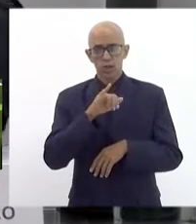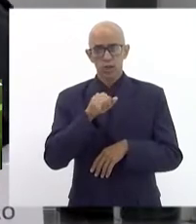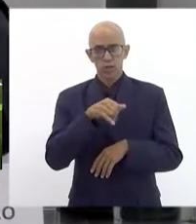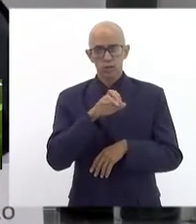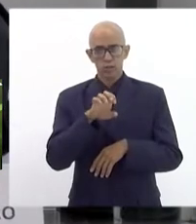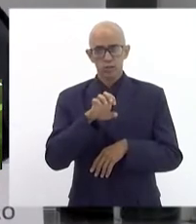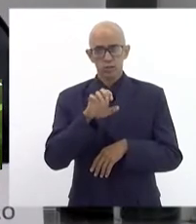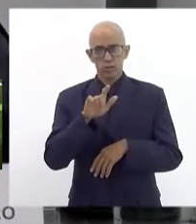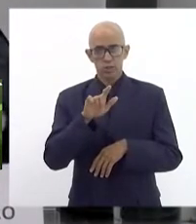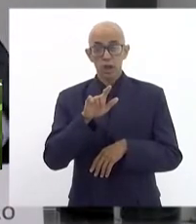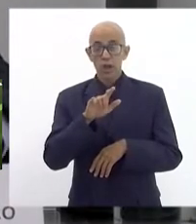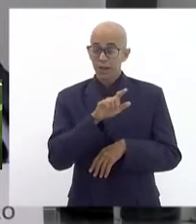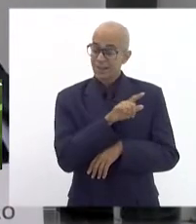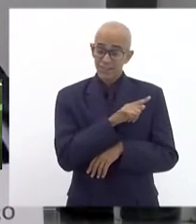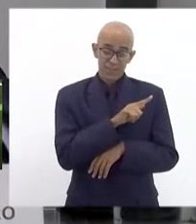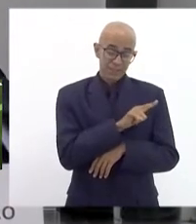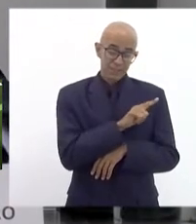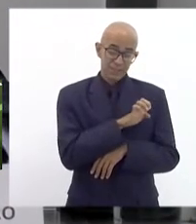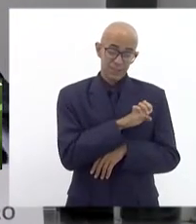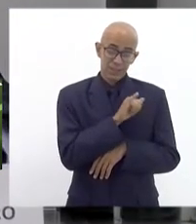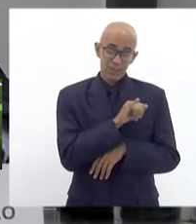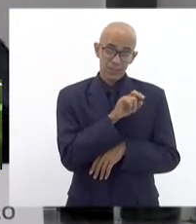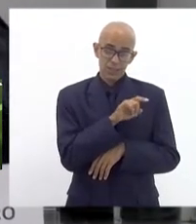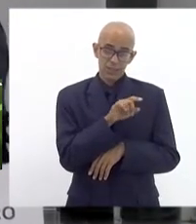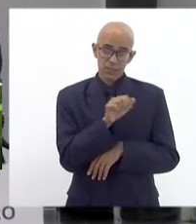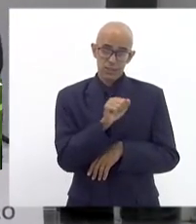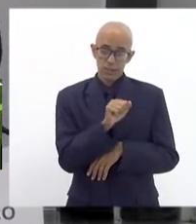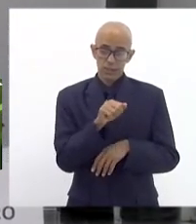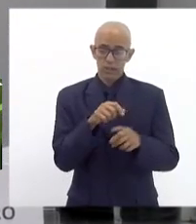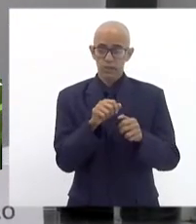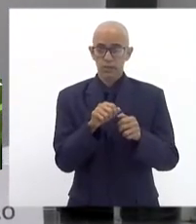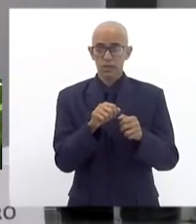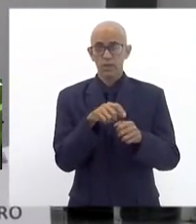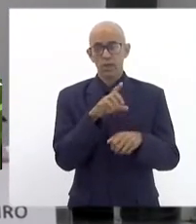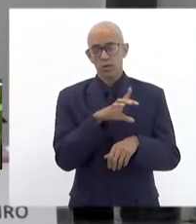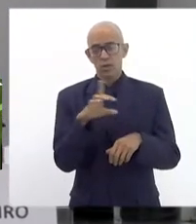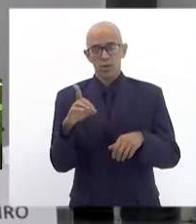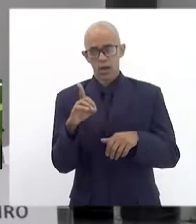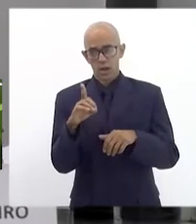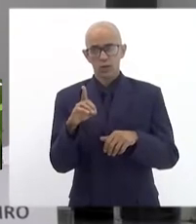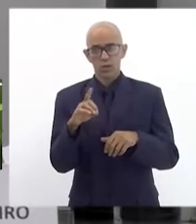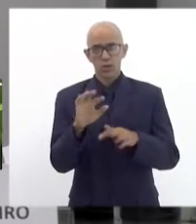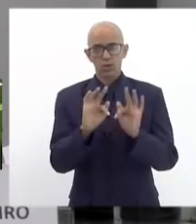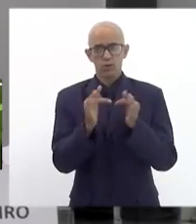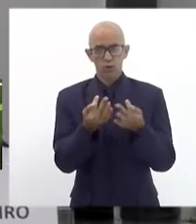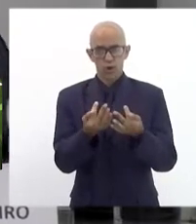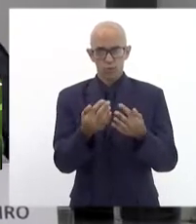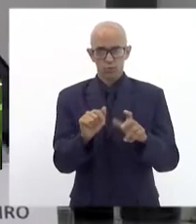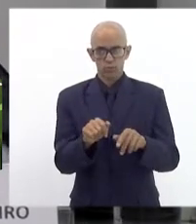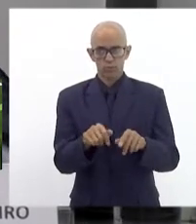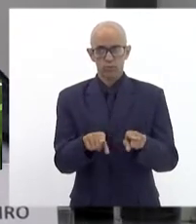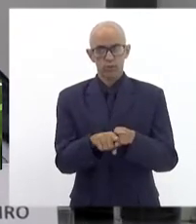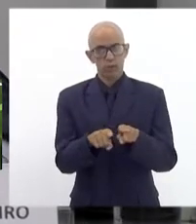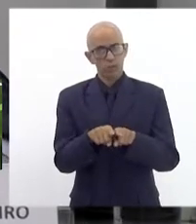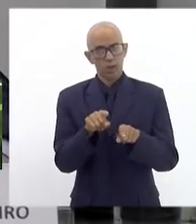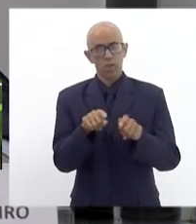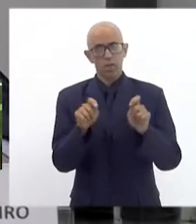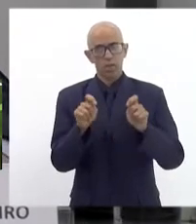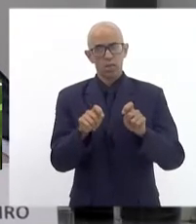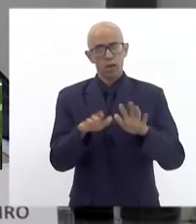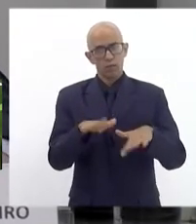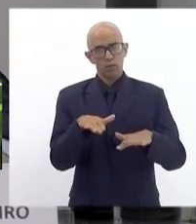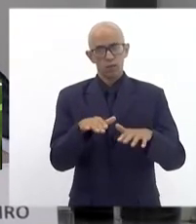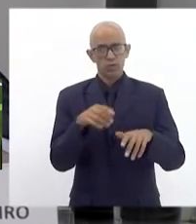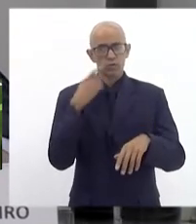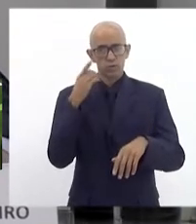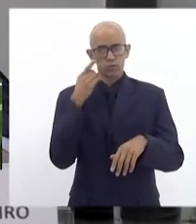coordena o nosso Fórum Estratégico de Desenvolvimento aqui da Alerj, fizesse também uma saudação inicial. É possível que o deputado Gustavo Tutuca entre remotamente e,